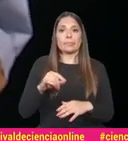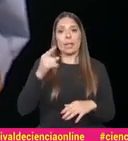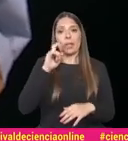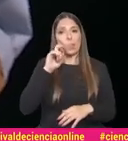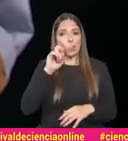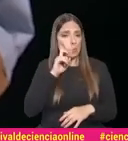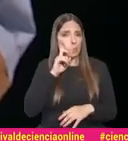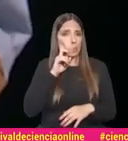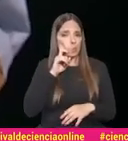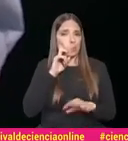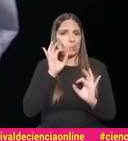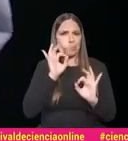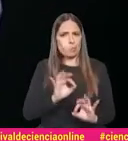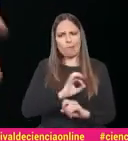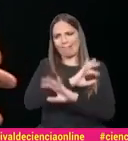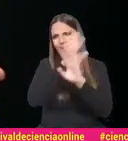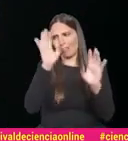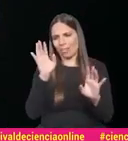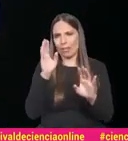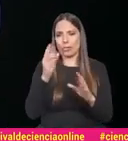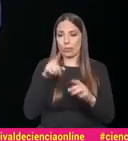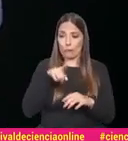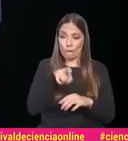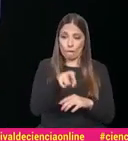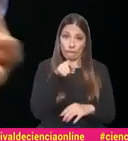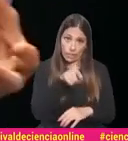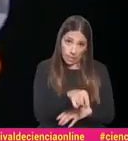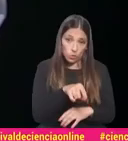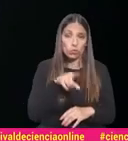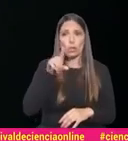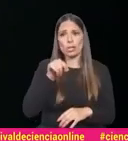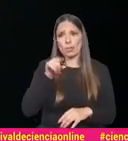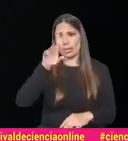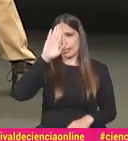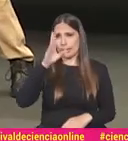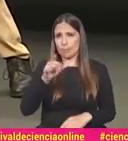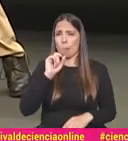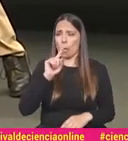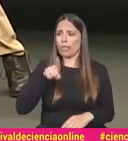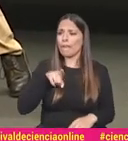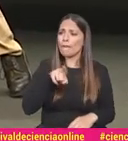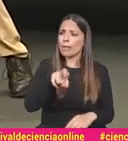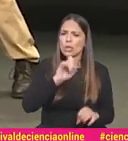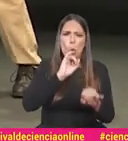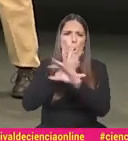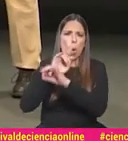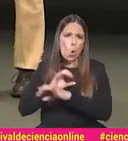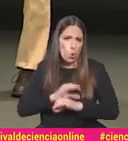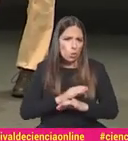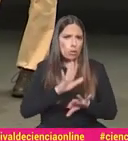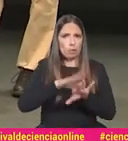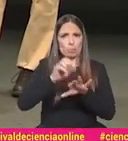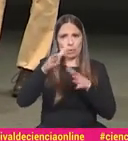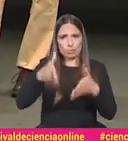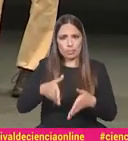prevenir de uma forma totalmente clara o que foi este vírus. E também sabemos que podem vir outros vírus e, por isso, temos que